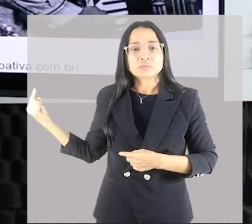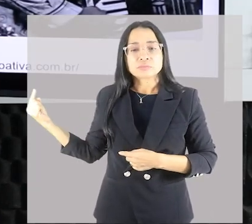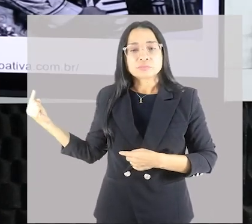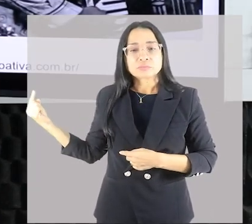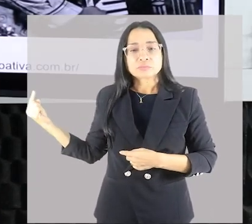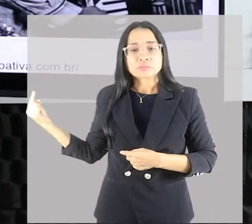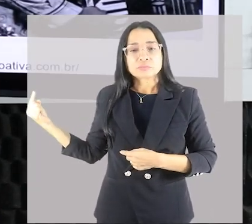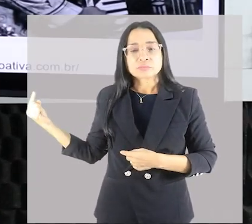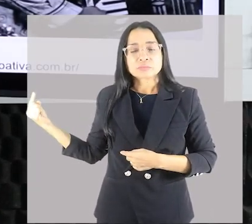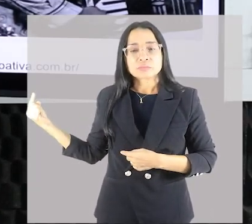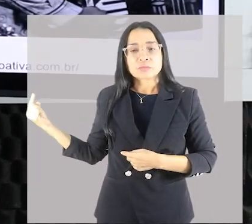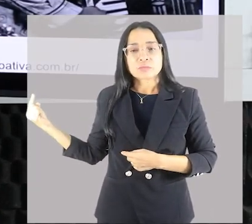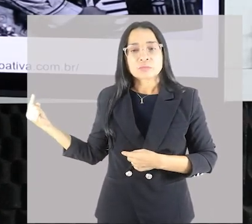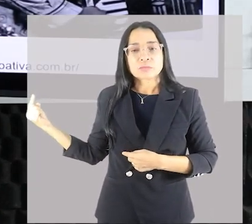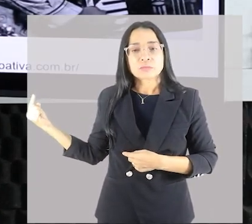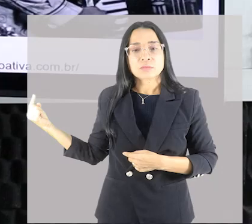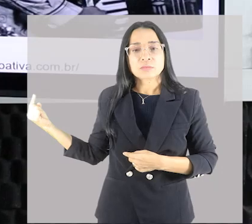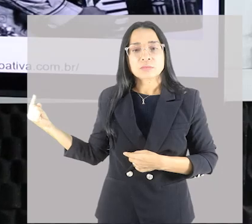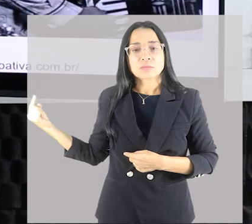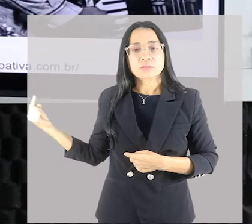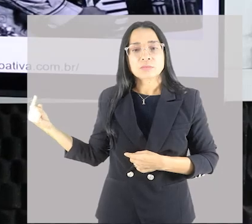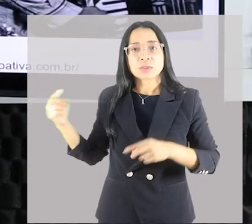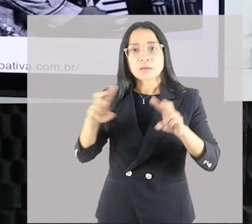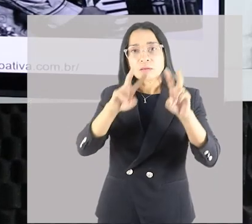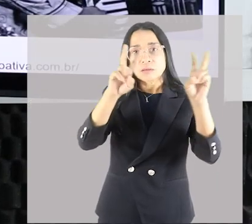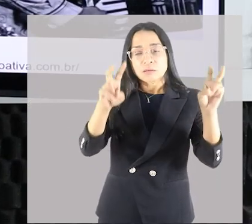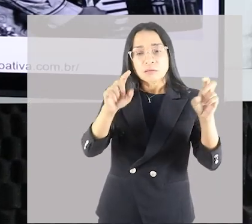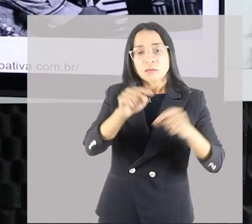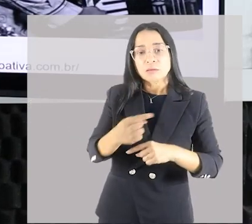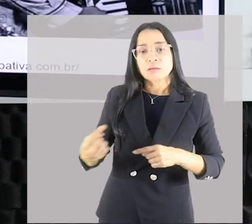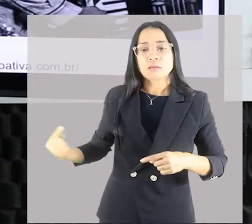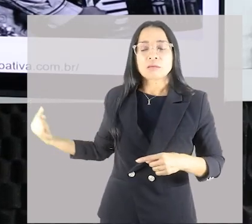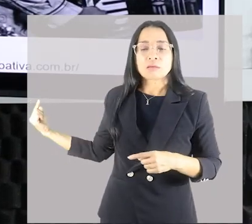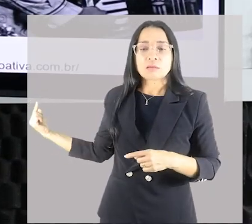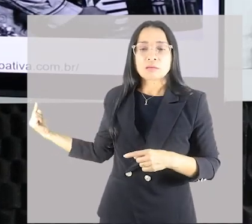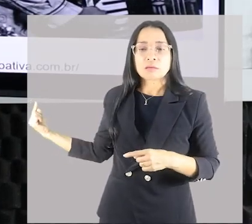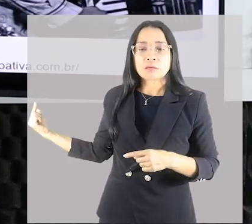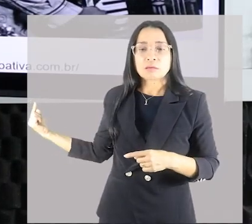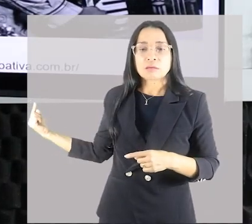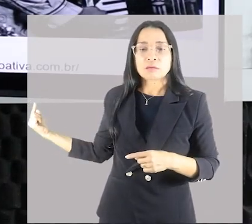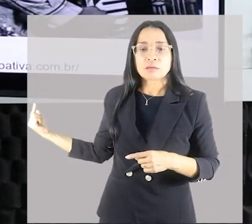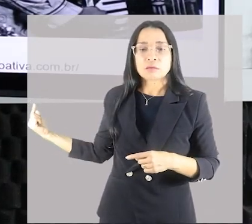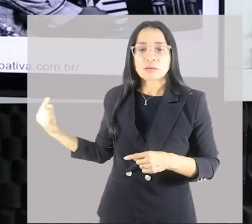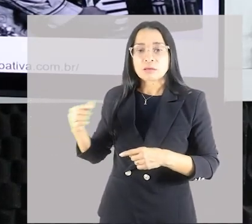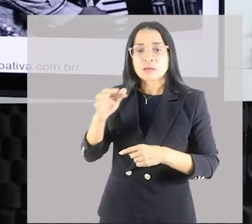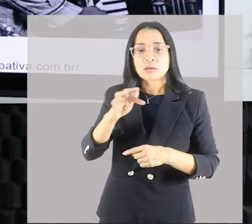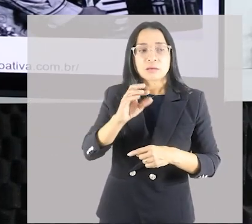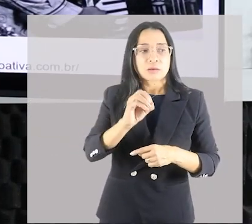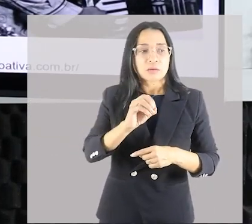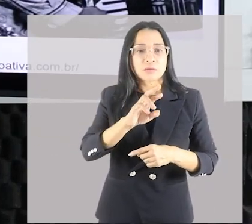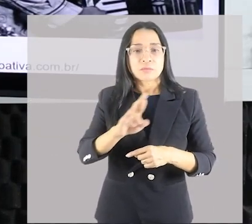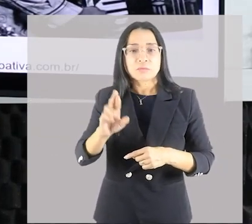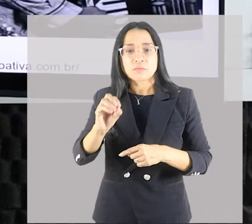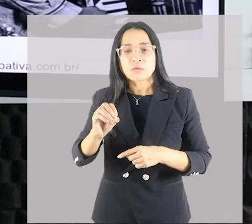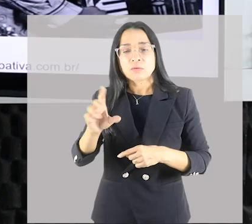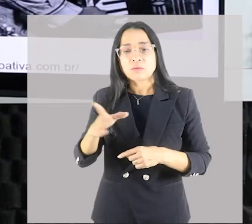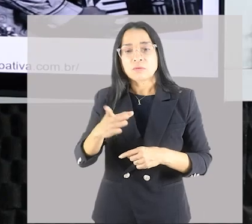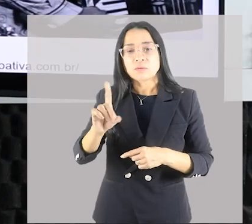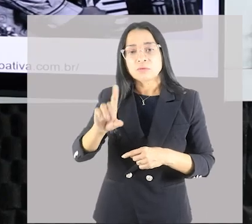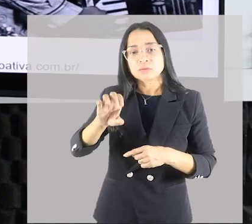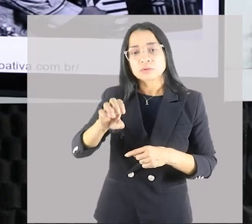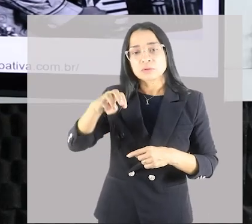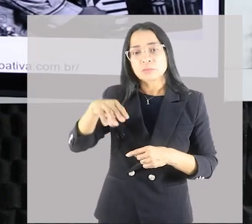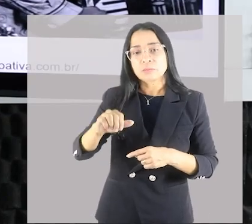Forró de Mané Vito, tá? Em 1950. Então o nome forró ele só foi efetivamente usado para designar o ritmo e a